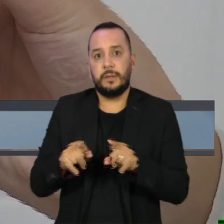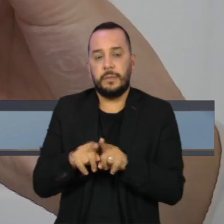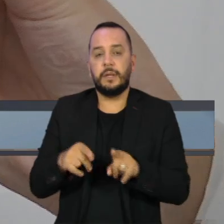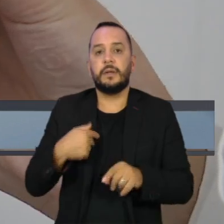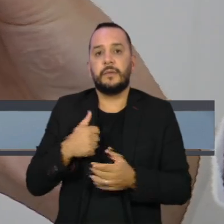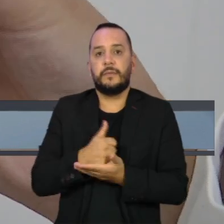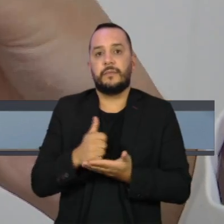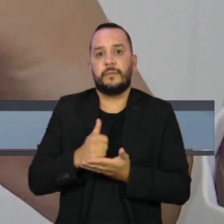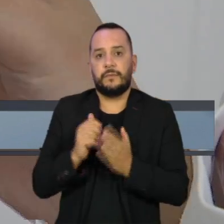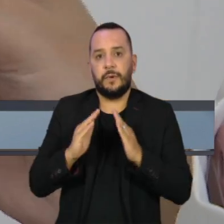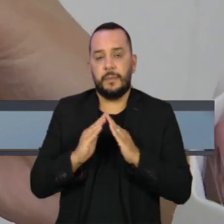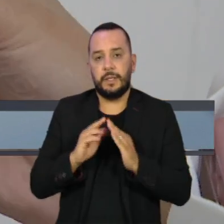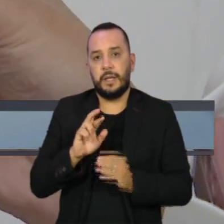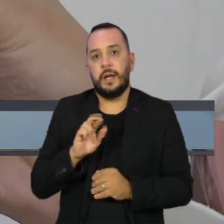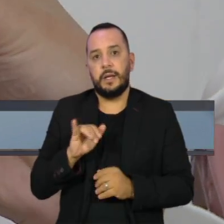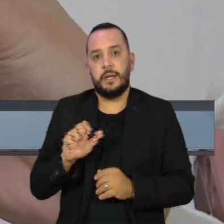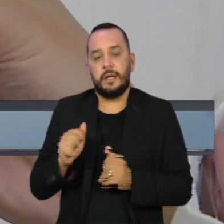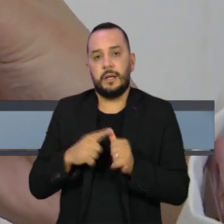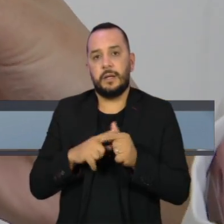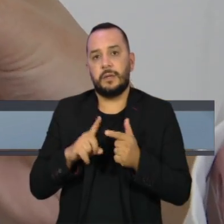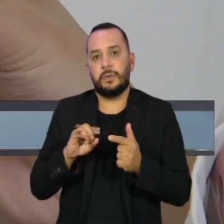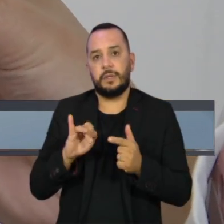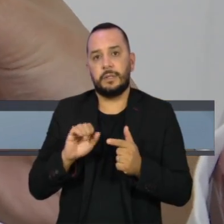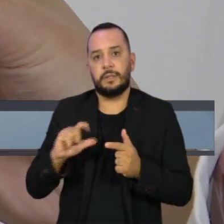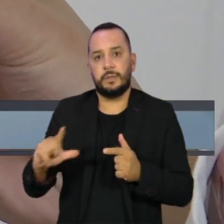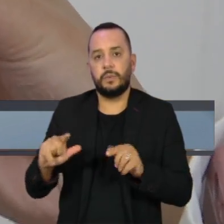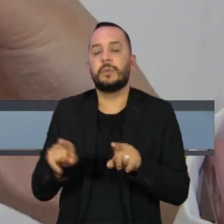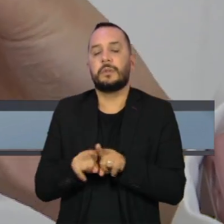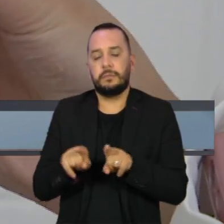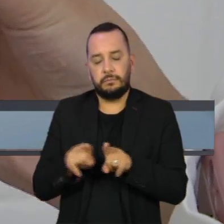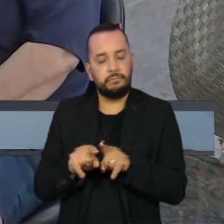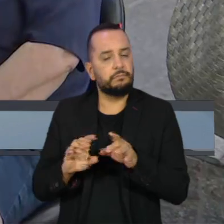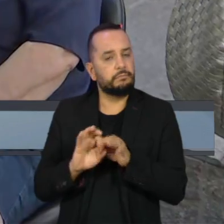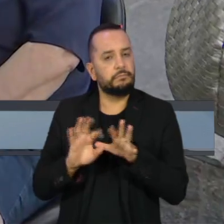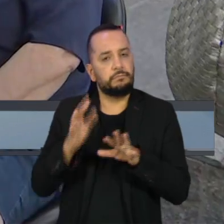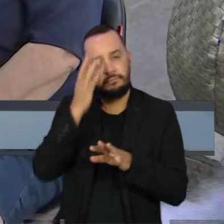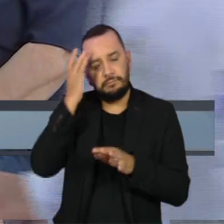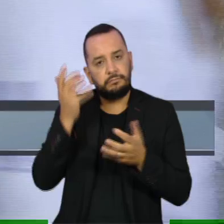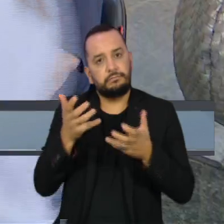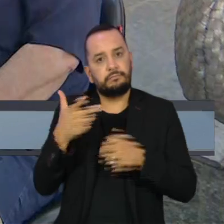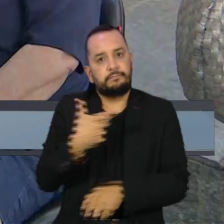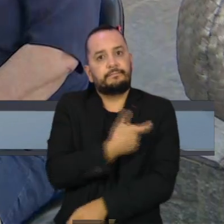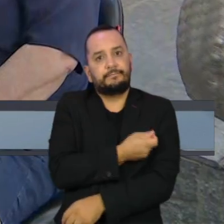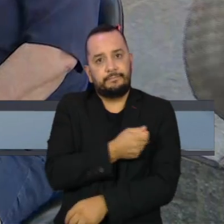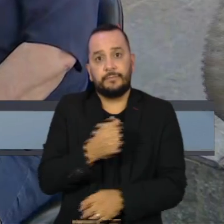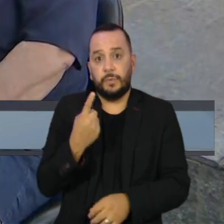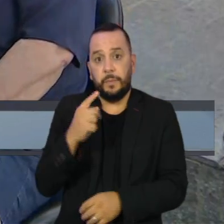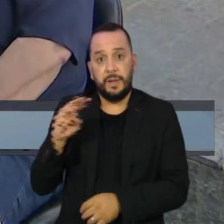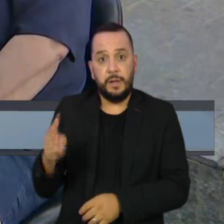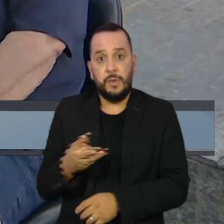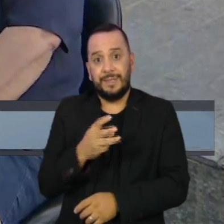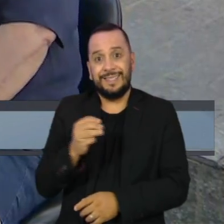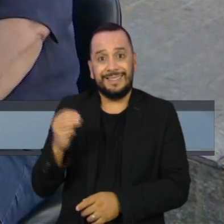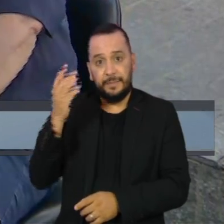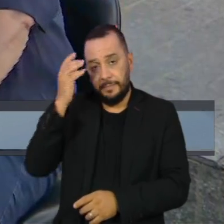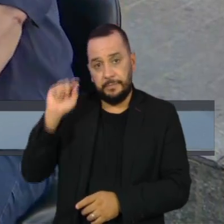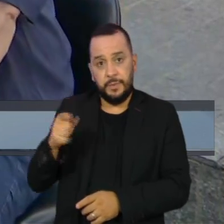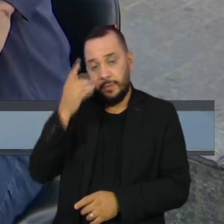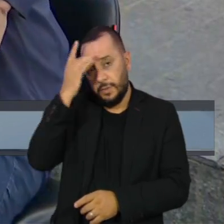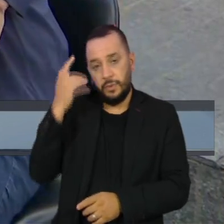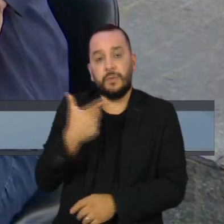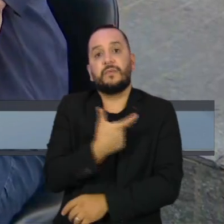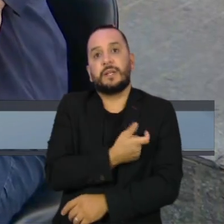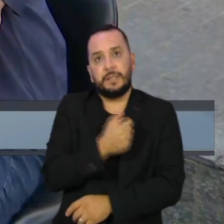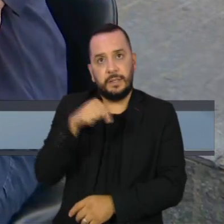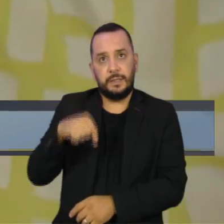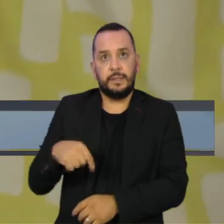Drogasil também continuam ir aí disponíveis para quem fosse um pouco mais de 1 milhão e 300 mil pessoas já foram vacinadas aqui na